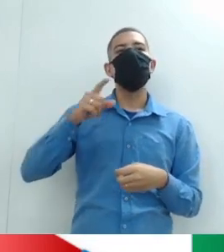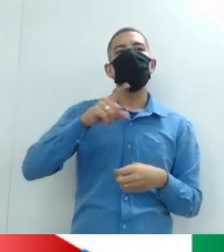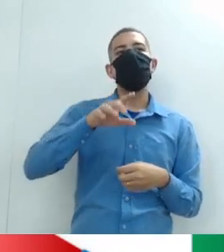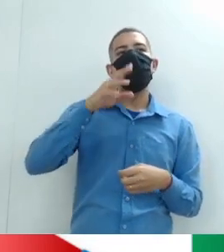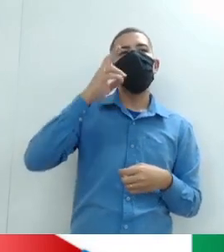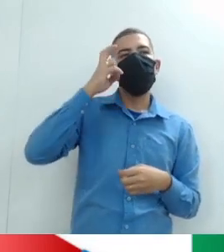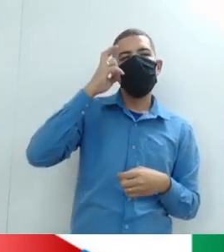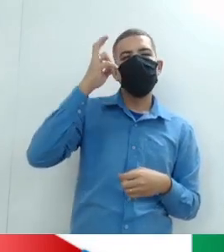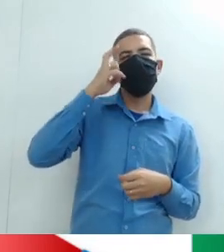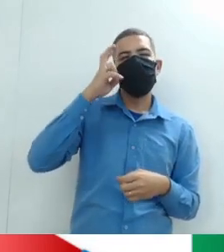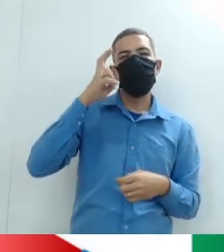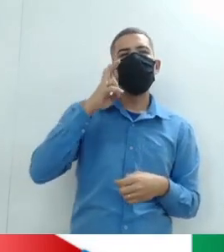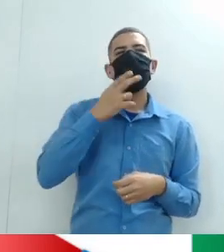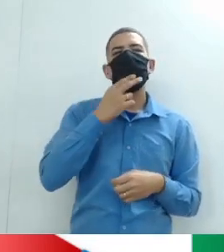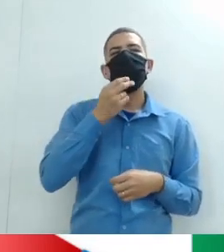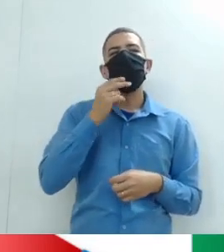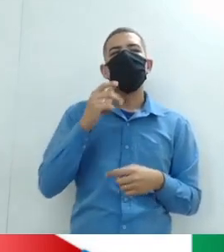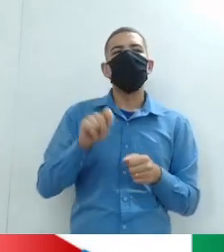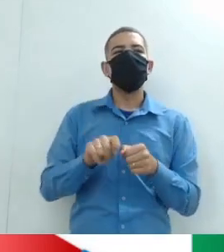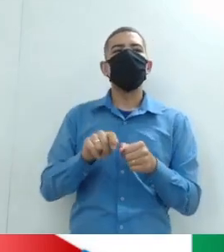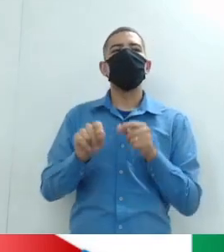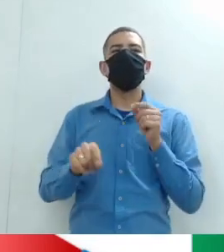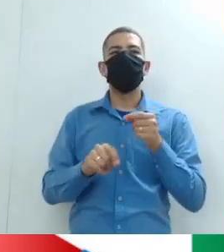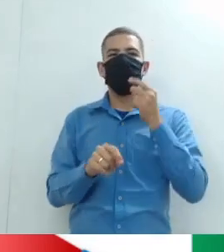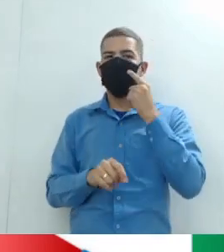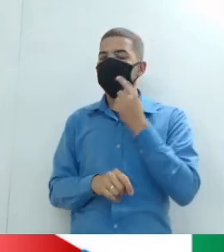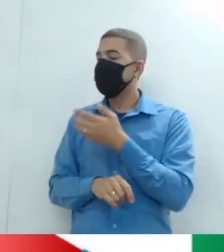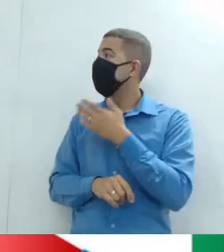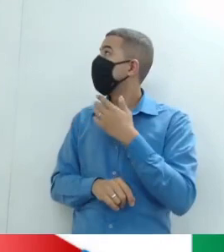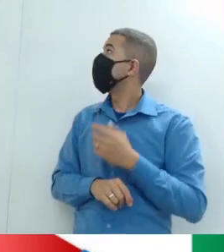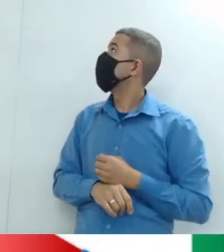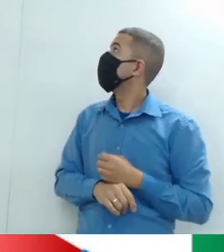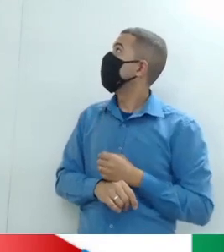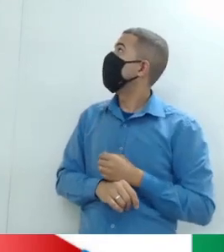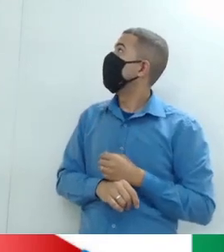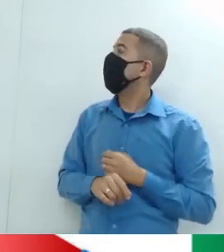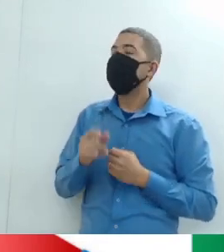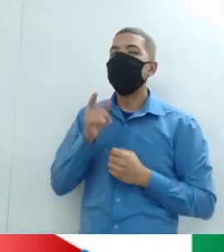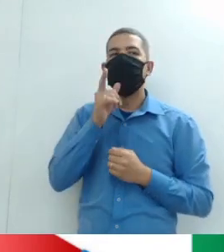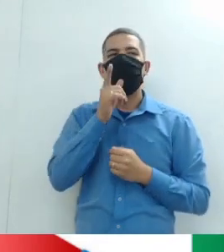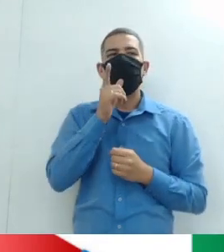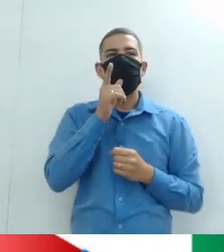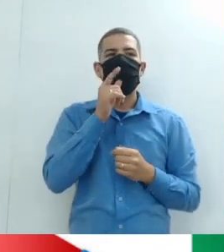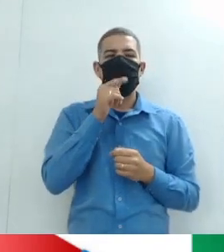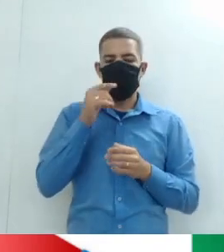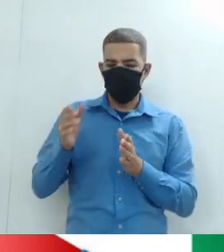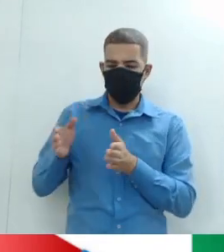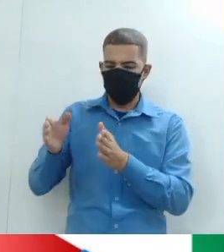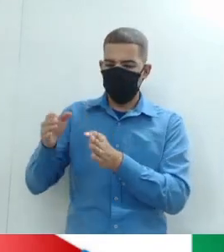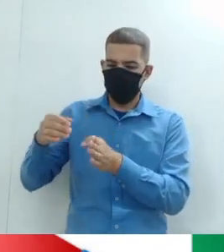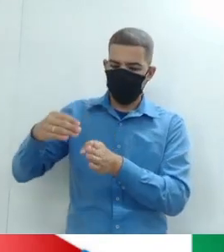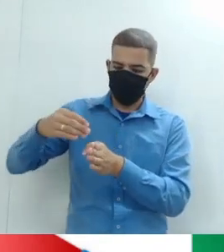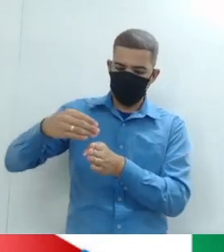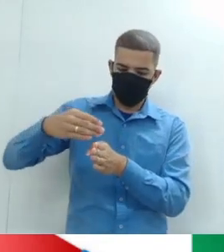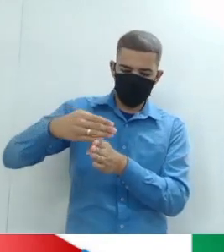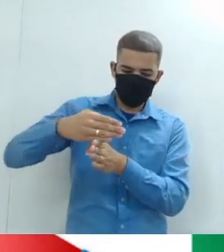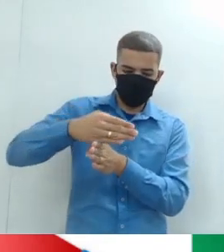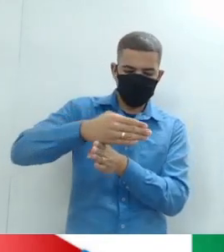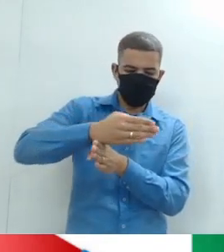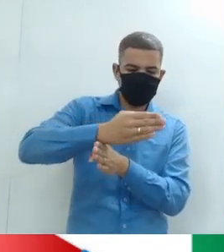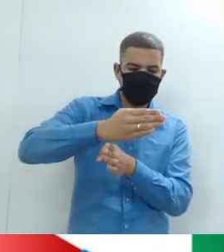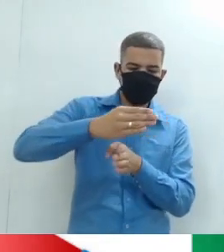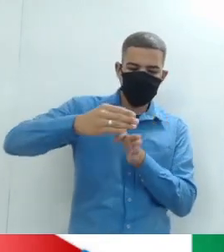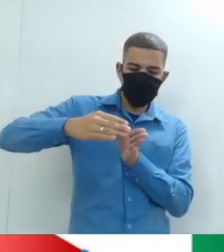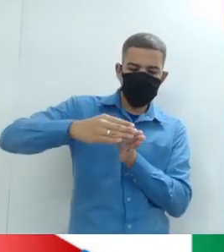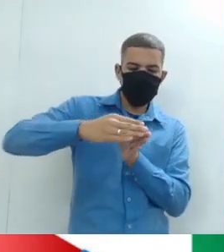humana fazer? Olha bem, os aquedutos, olha que coisa maravilhosa. Tá vendo essa imagem aí? É a